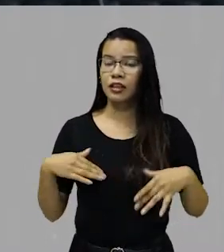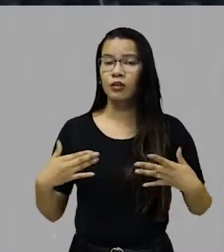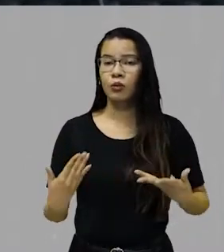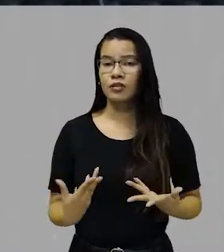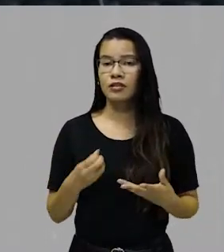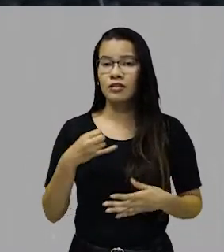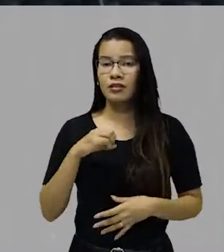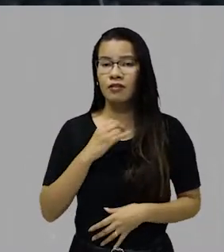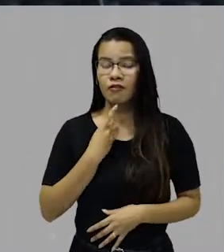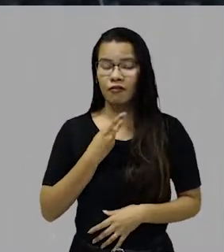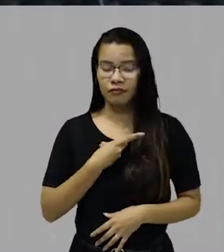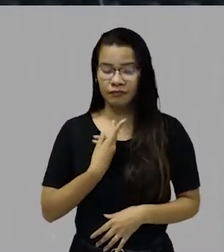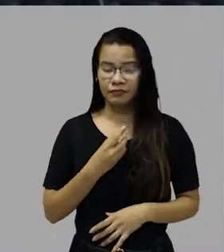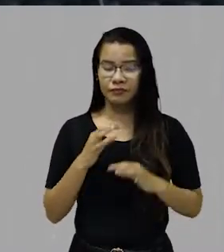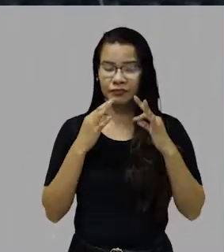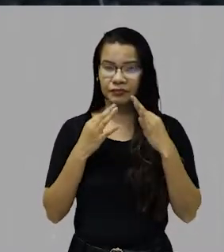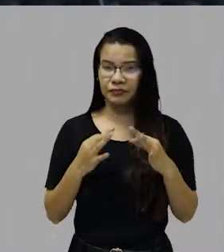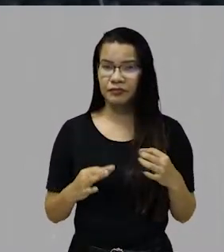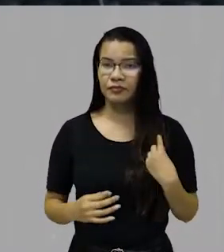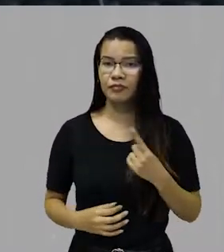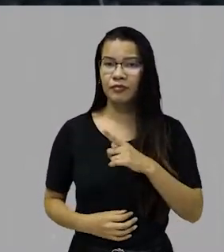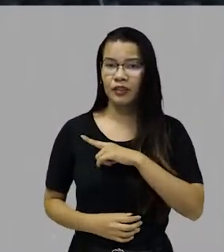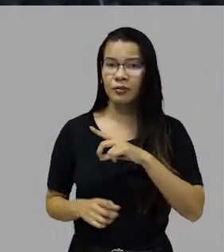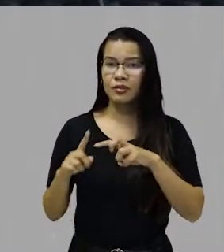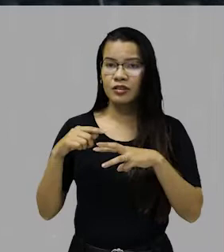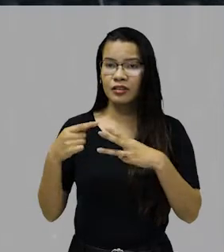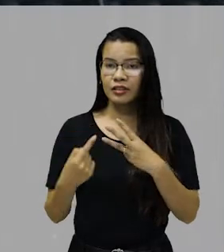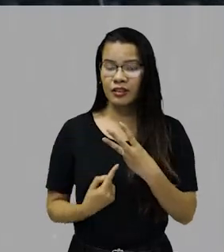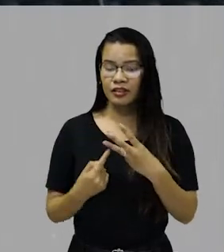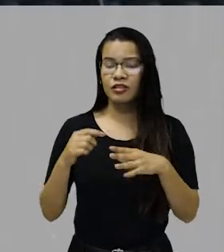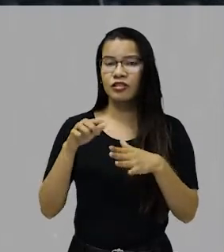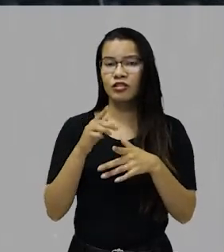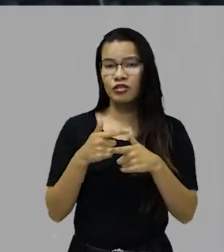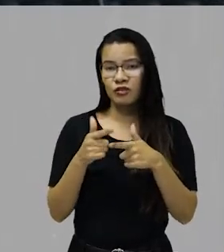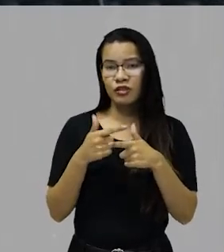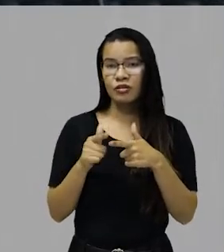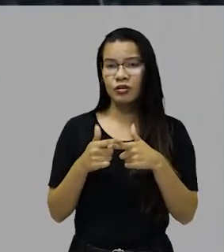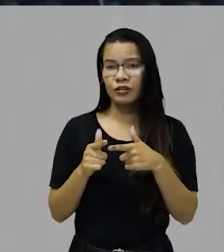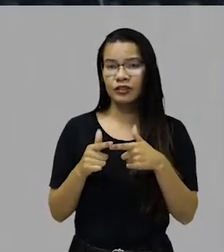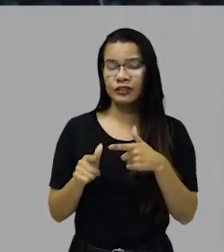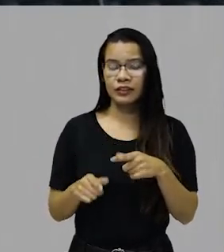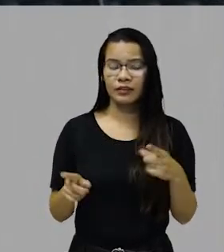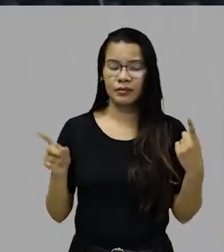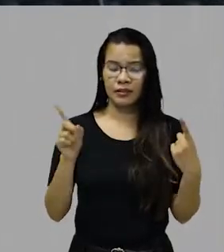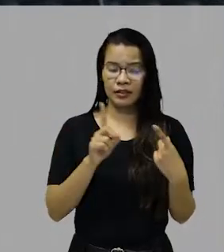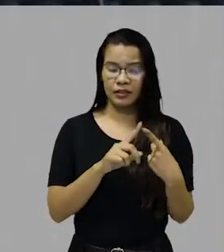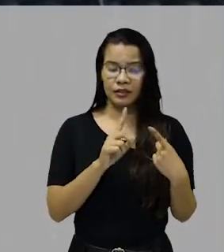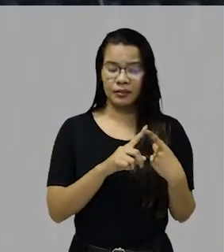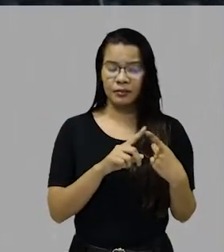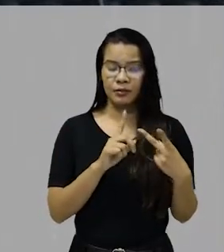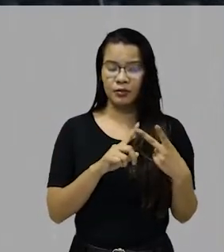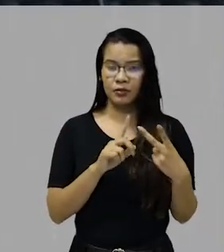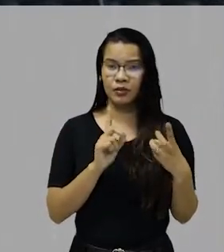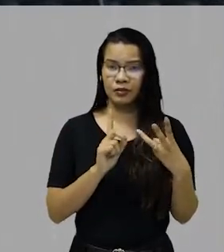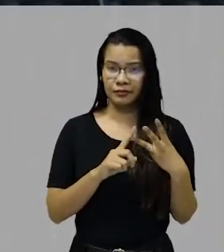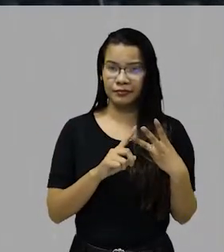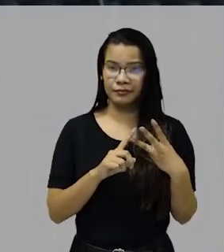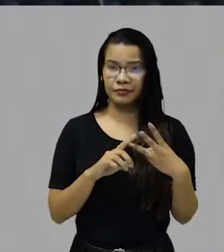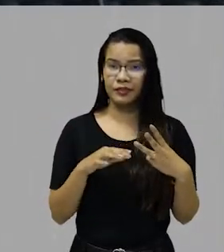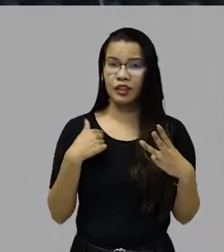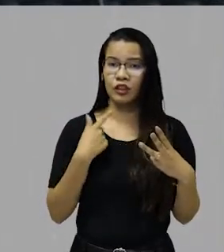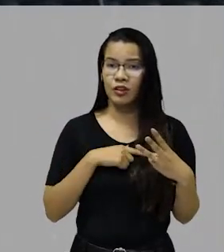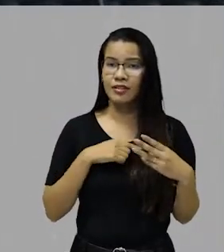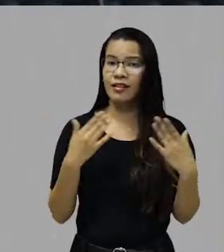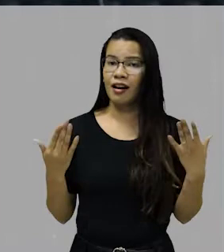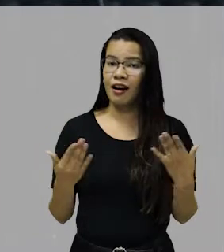sintaxe, nós temos 3 subdivisões: a sintaxe de concordância, de regência e de colocação. Na nossa